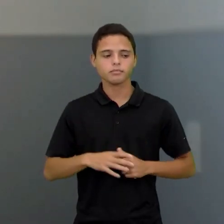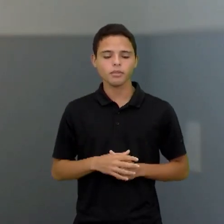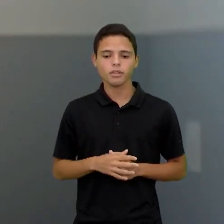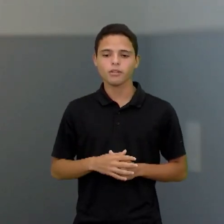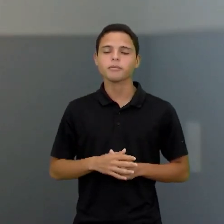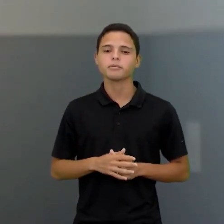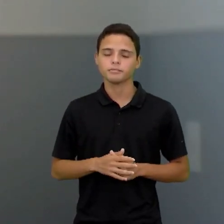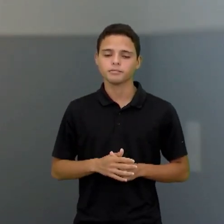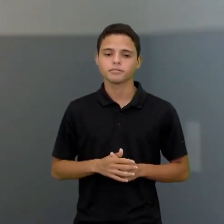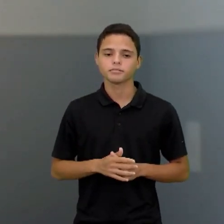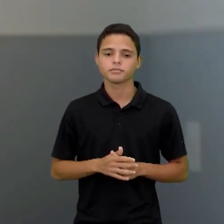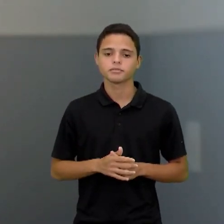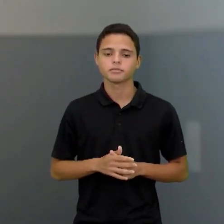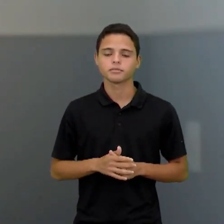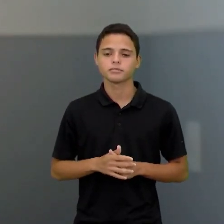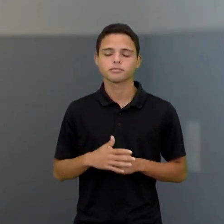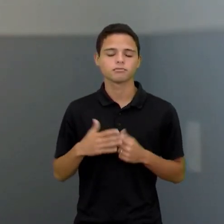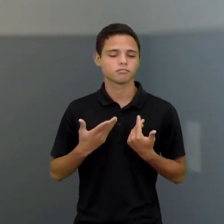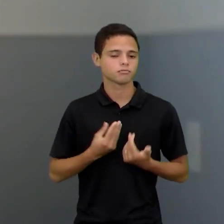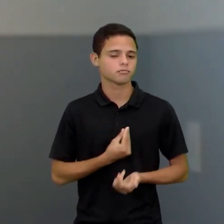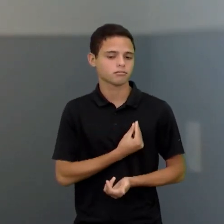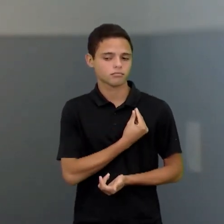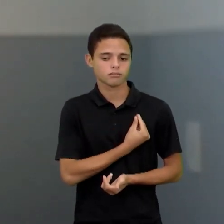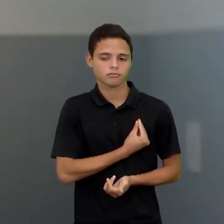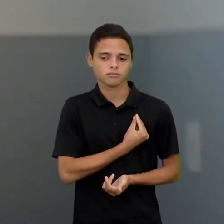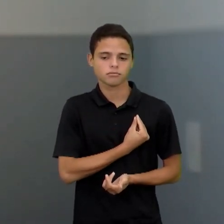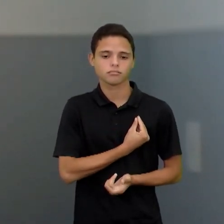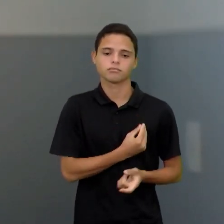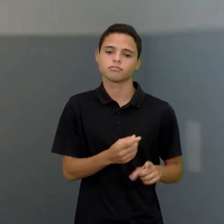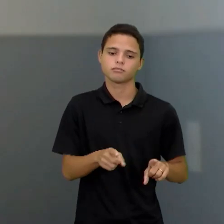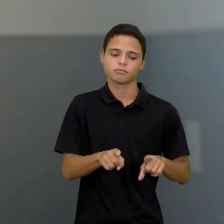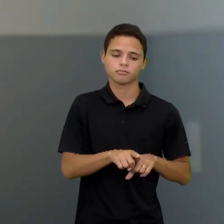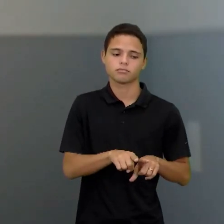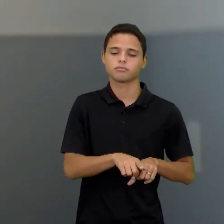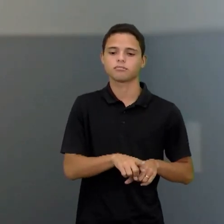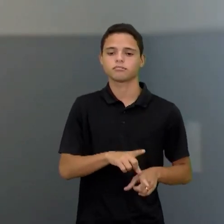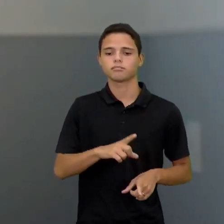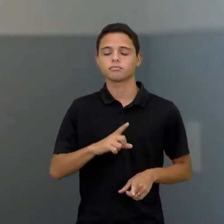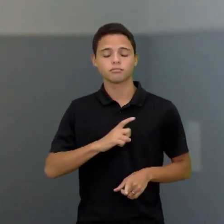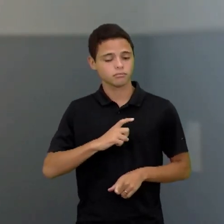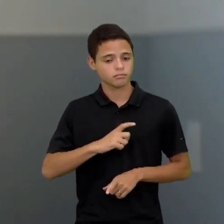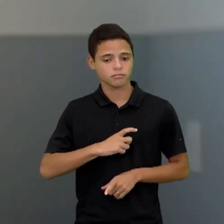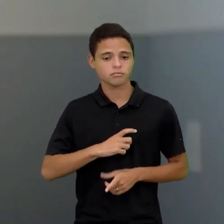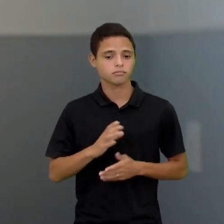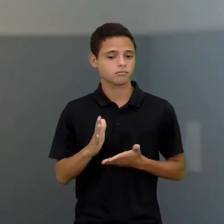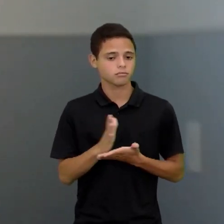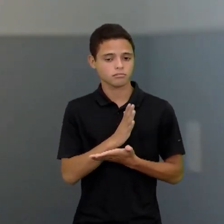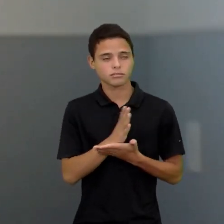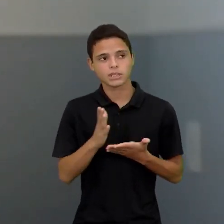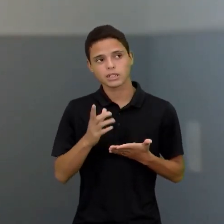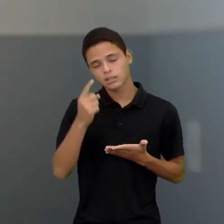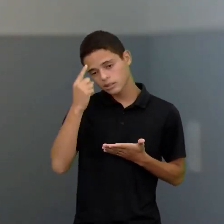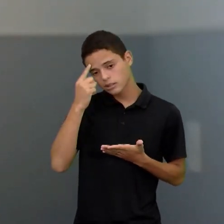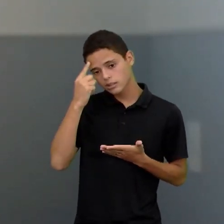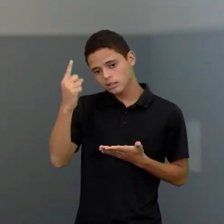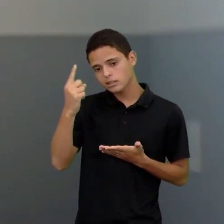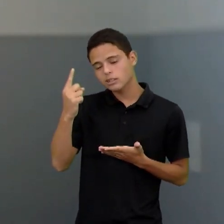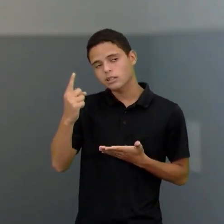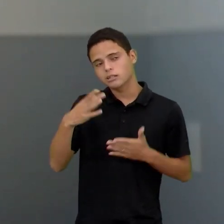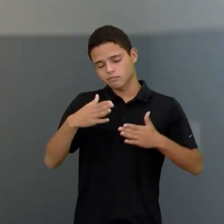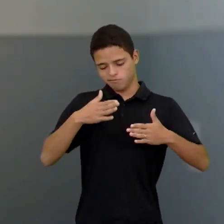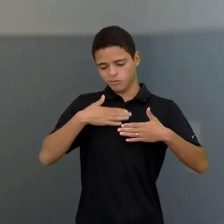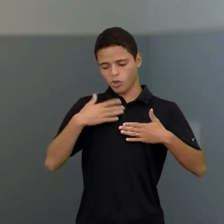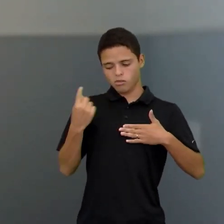vocês, professores, na nossa vida, também têm esse dever de não por conta